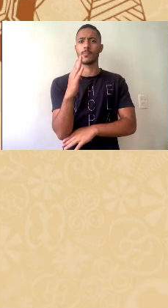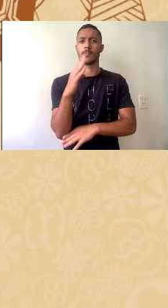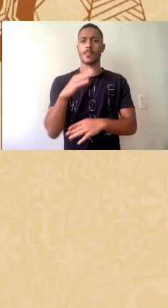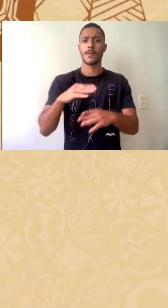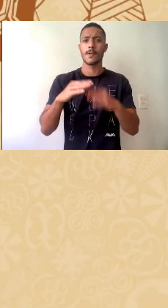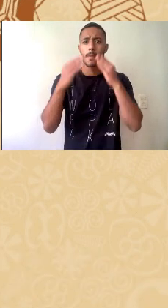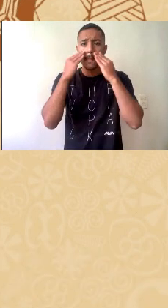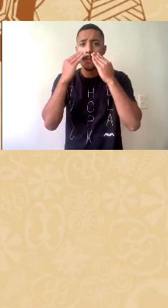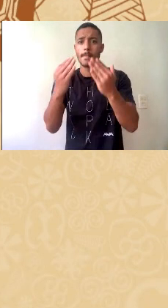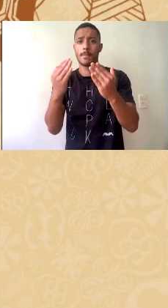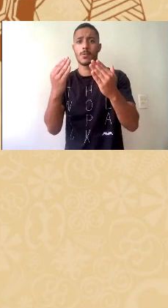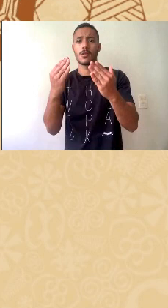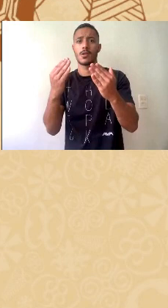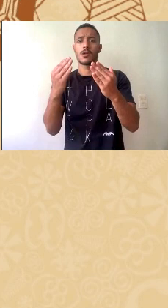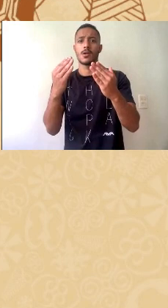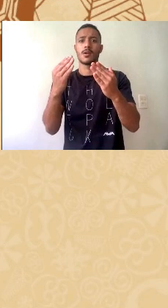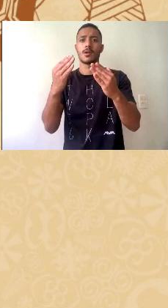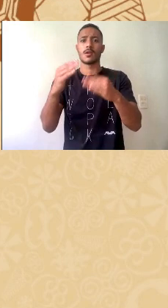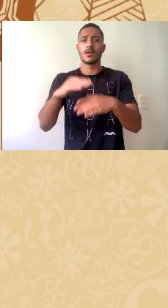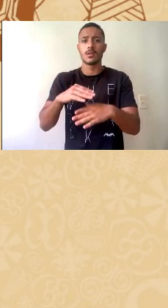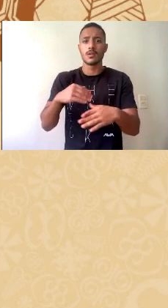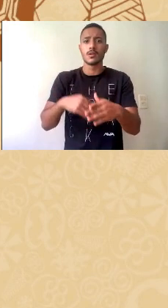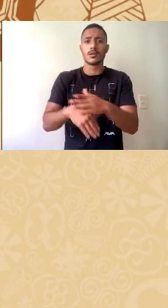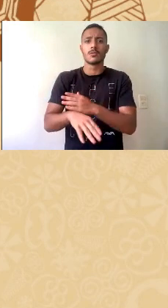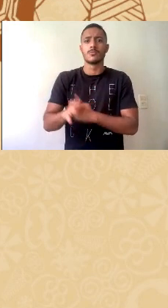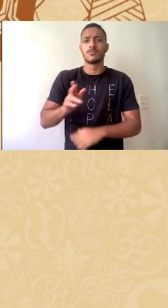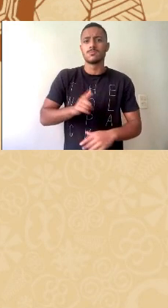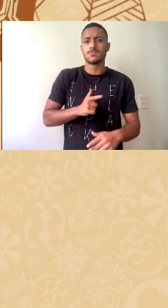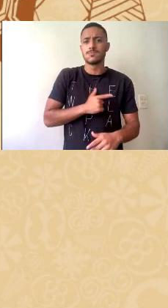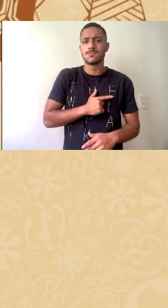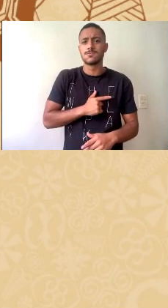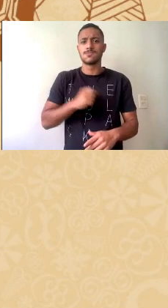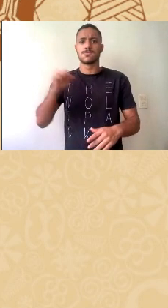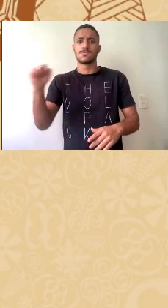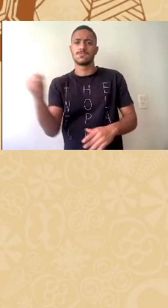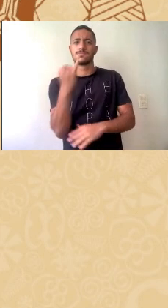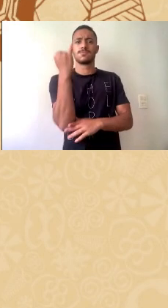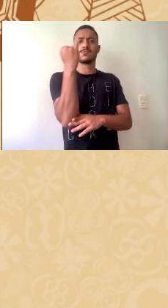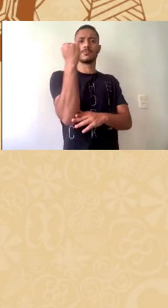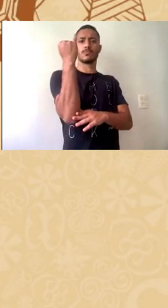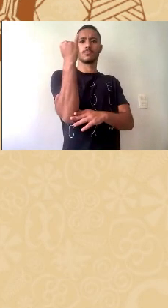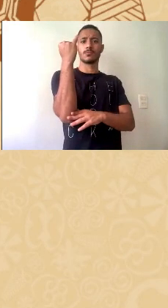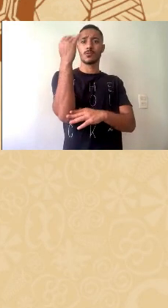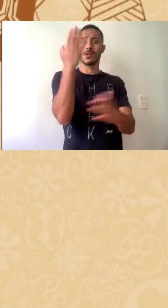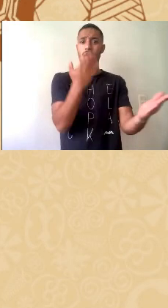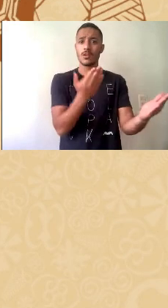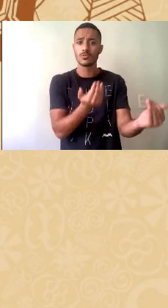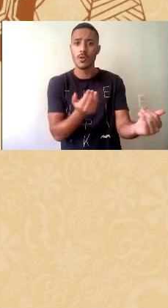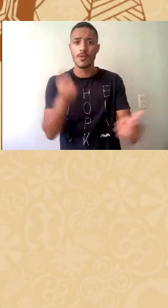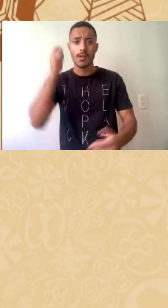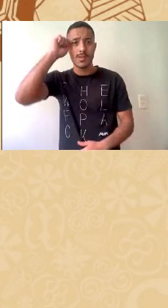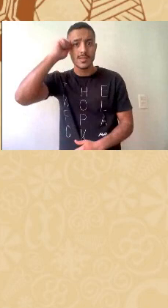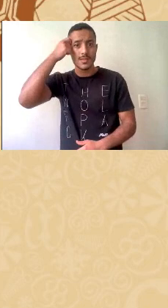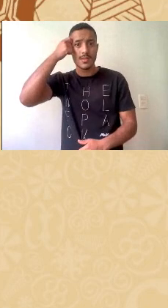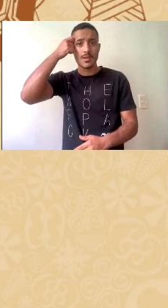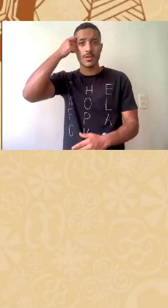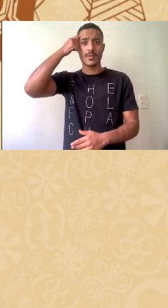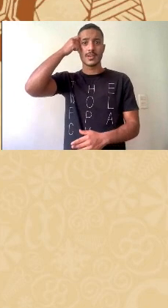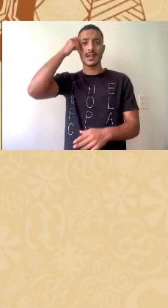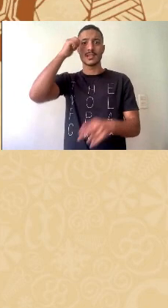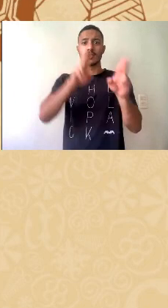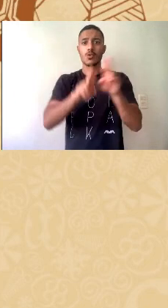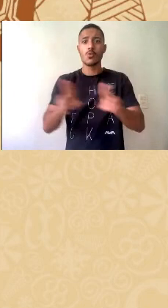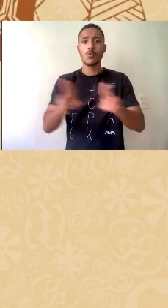ele vai emergir em grande medida associada também à presença de jovens negras nas universidades, a partir das políticas de